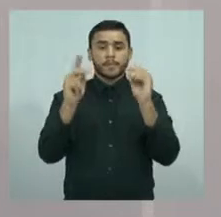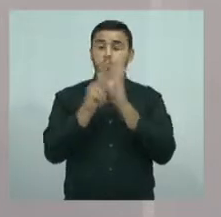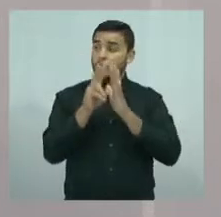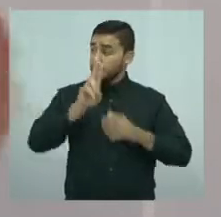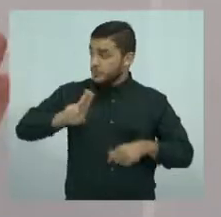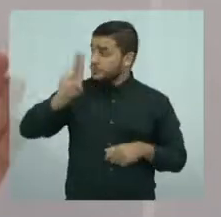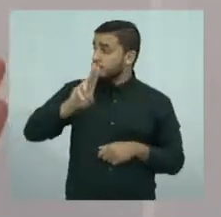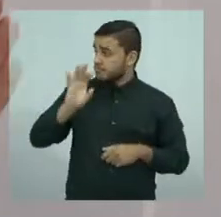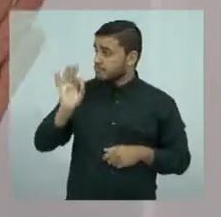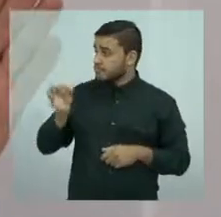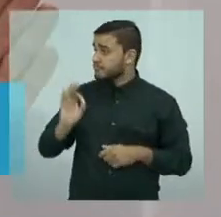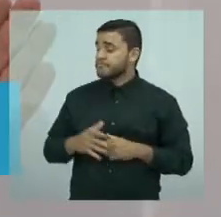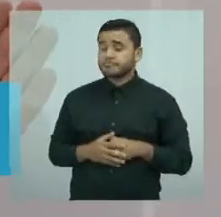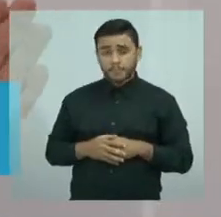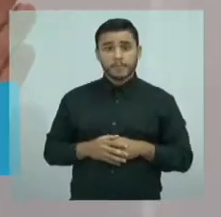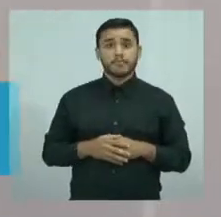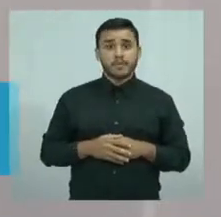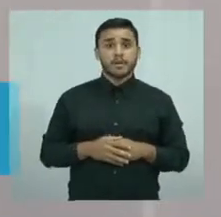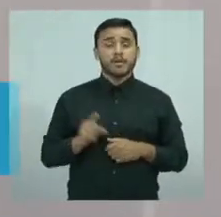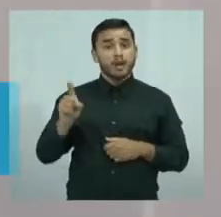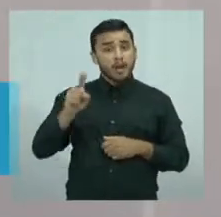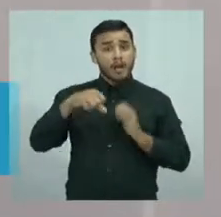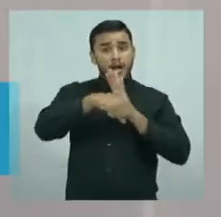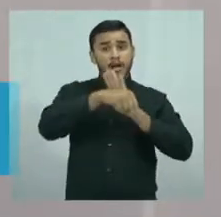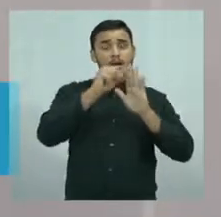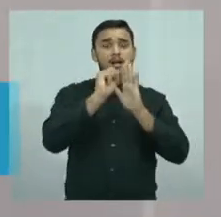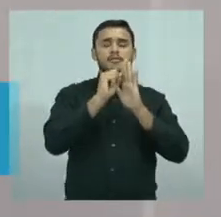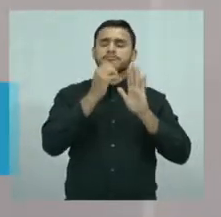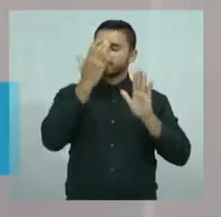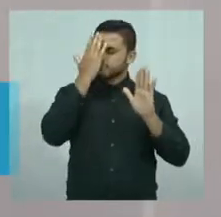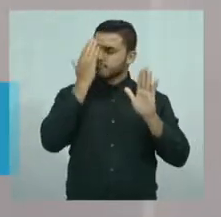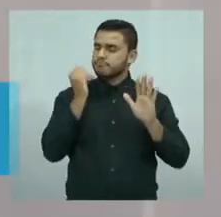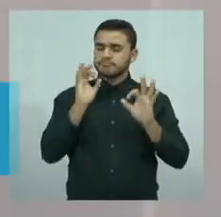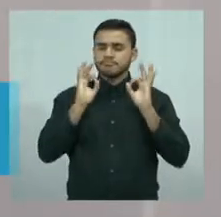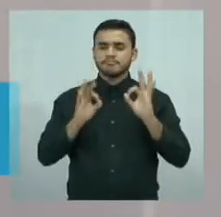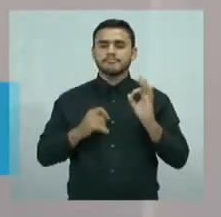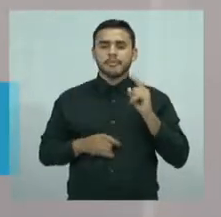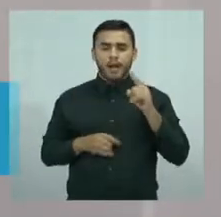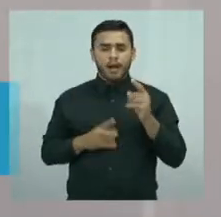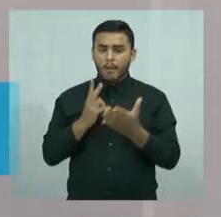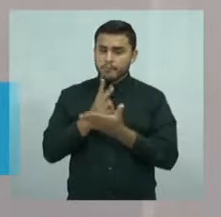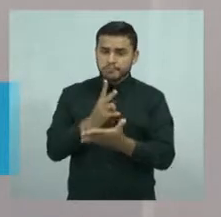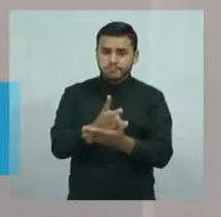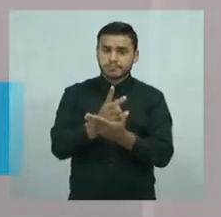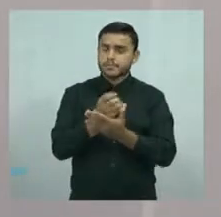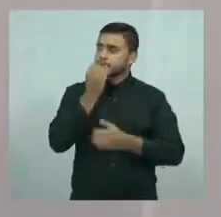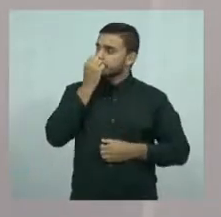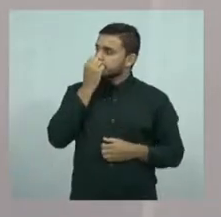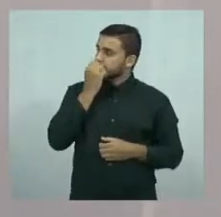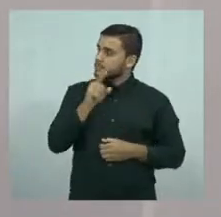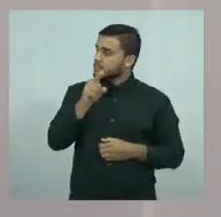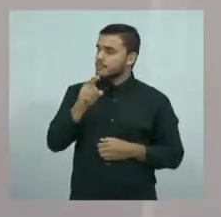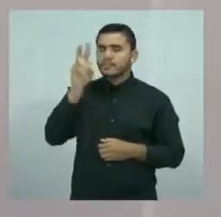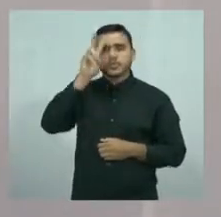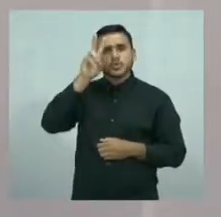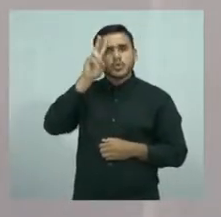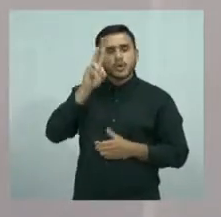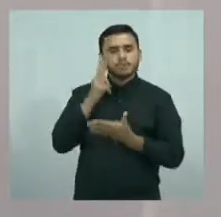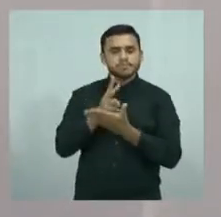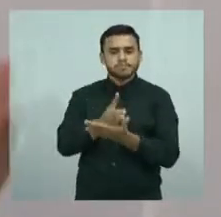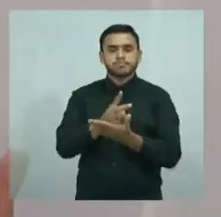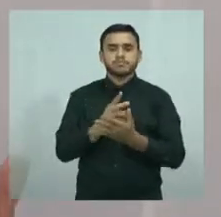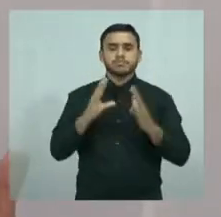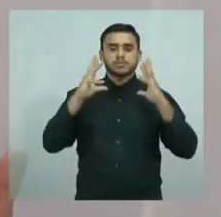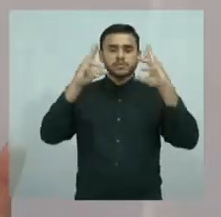universidade. Portanto, o Benfica, eu não tenho dúvida nenhuma, que para continuar tendo aquela referência histórica de